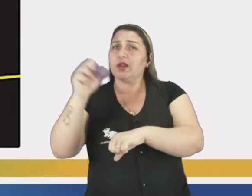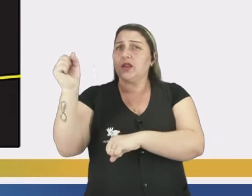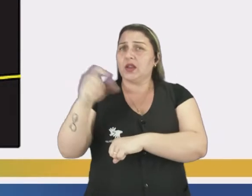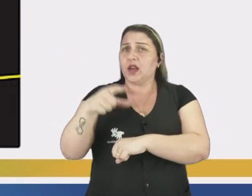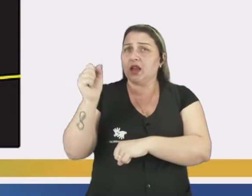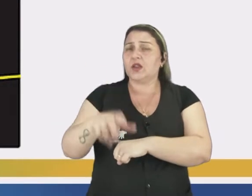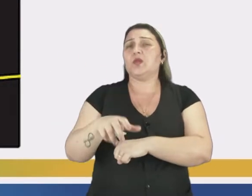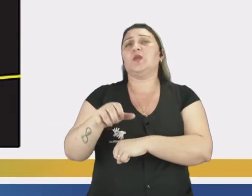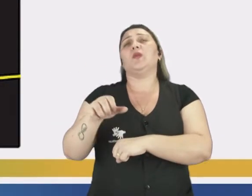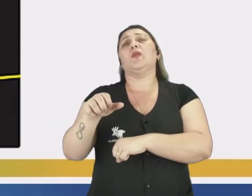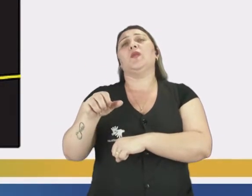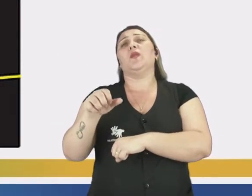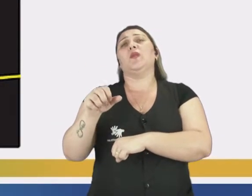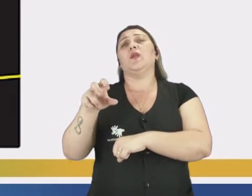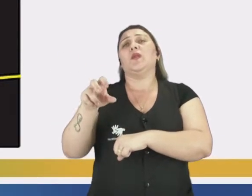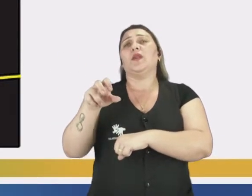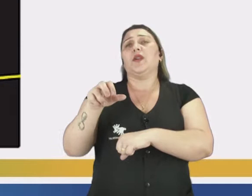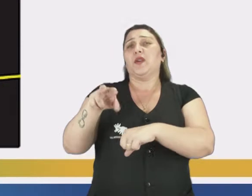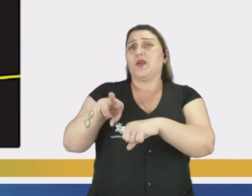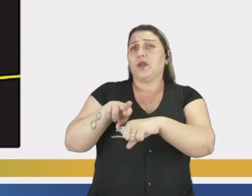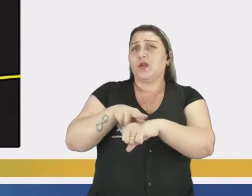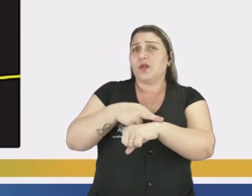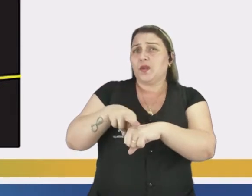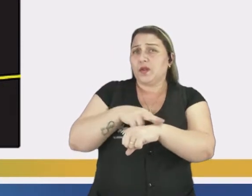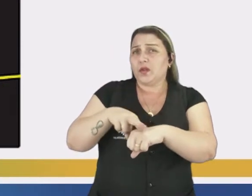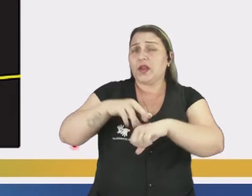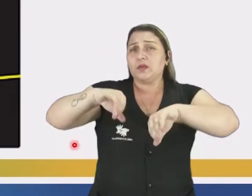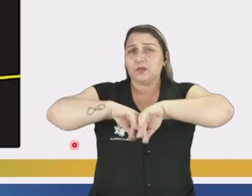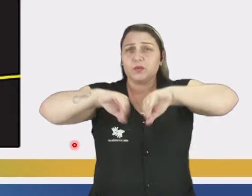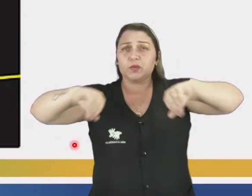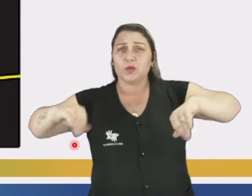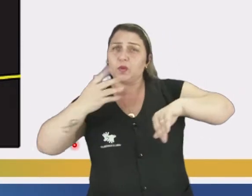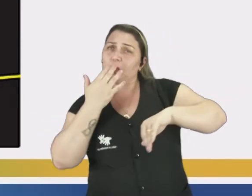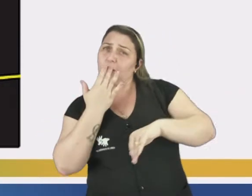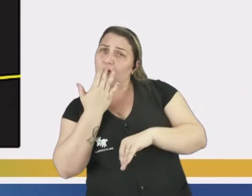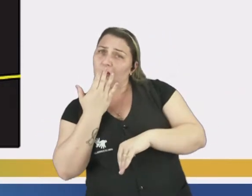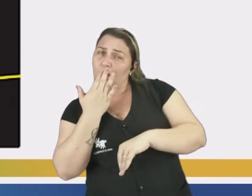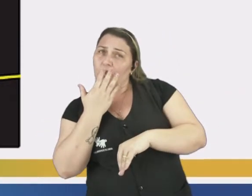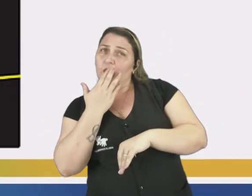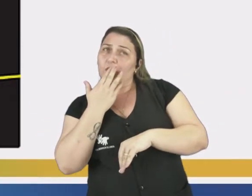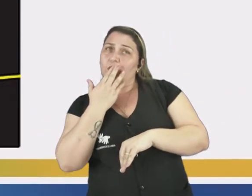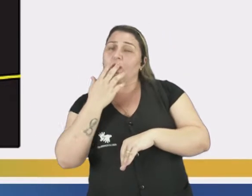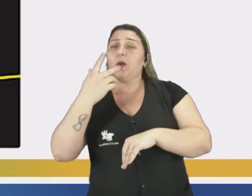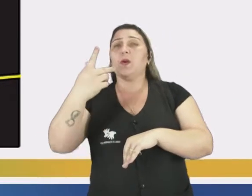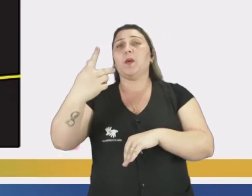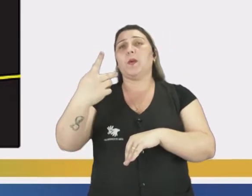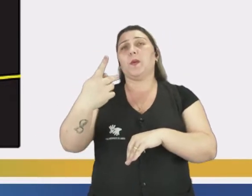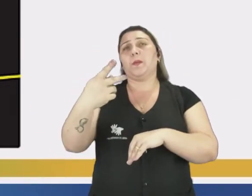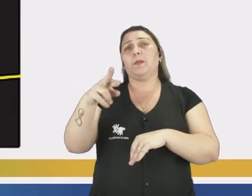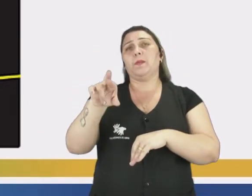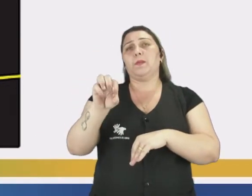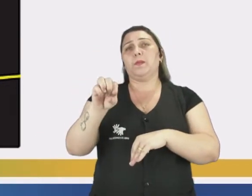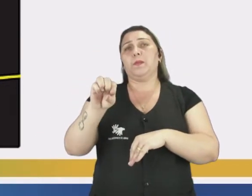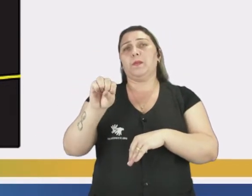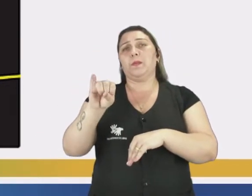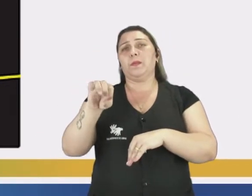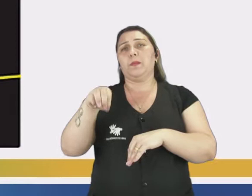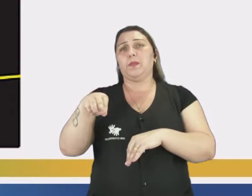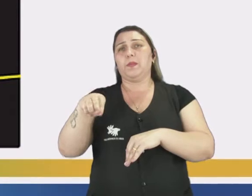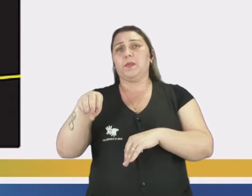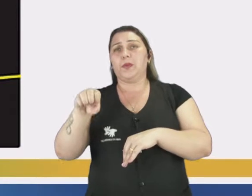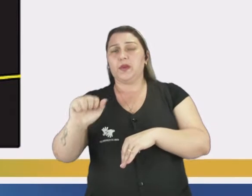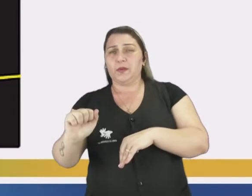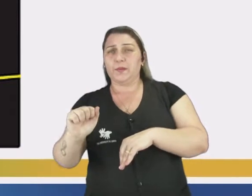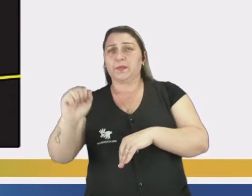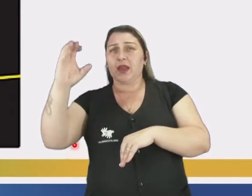azul, anil e violeta. Essas cores se separavam depois de passar por um prisma, a gente vai chamar isso de espectro ou